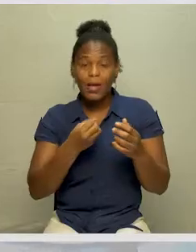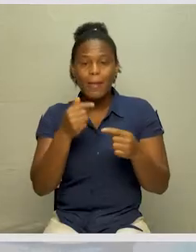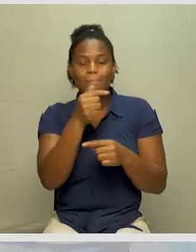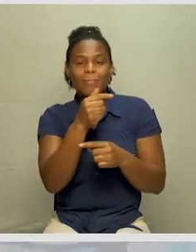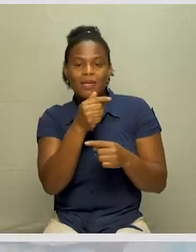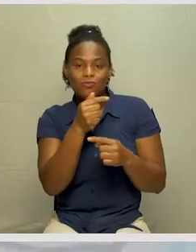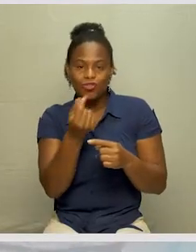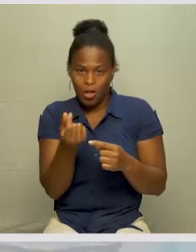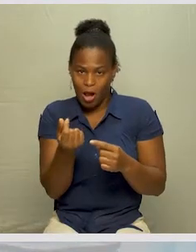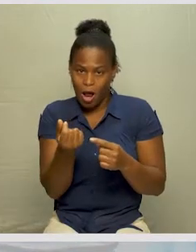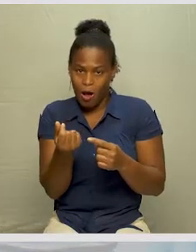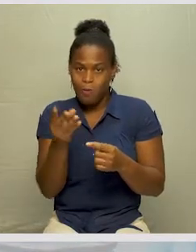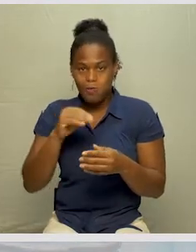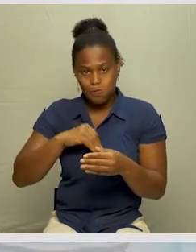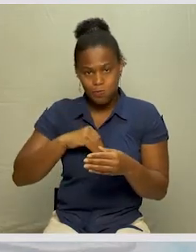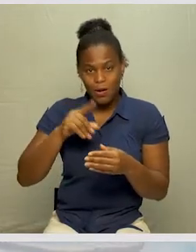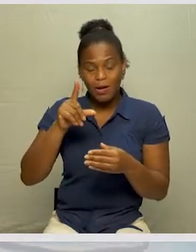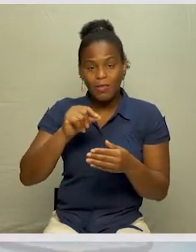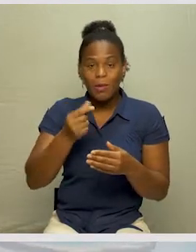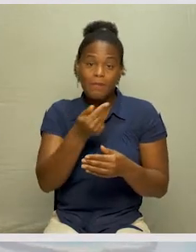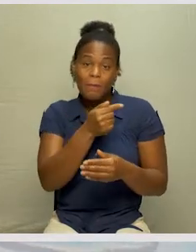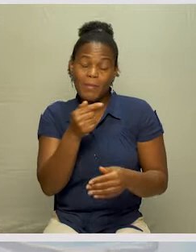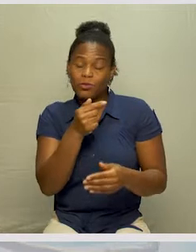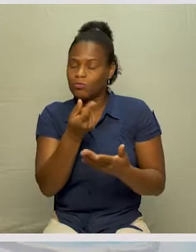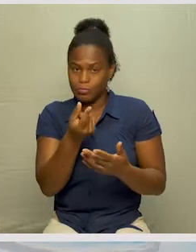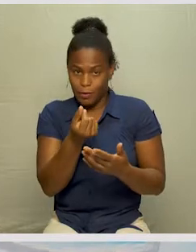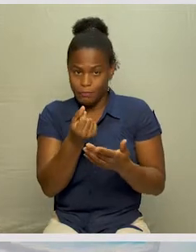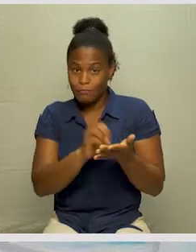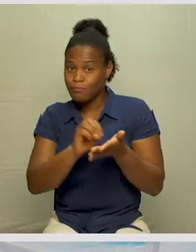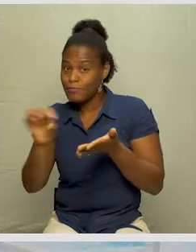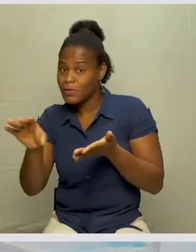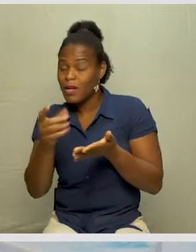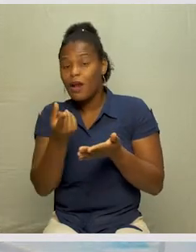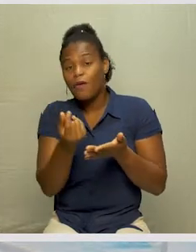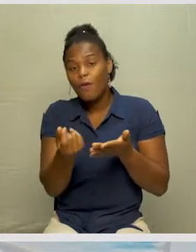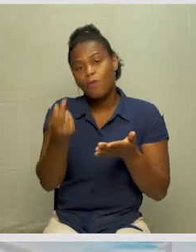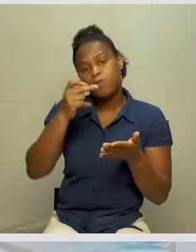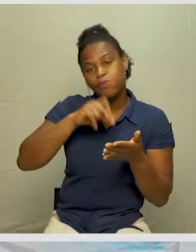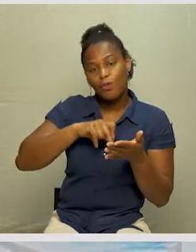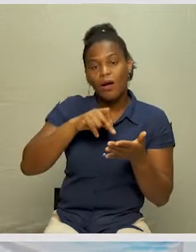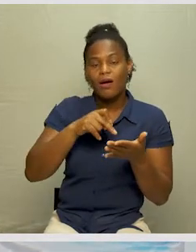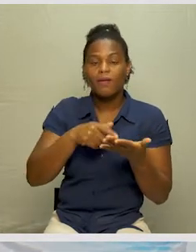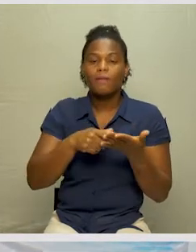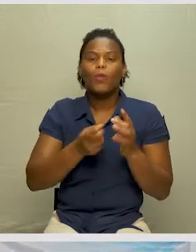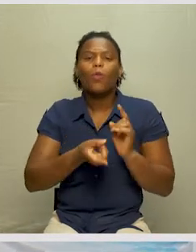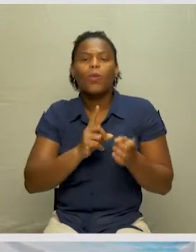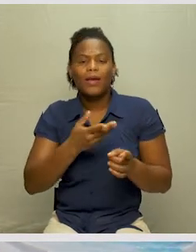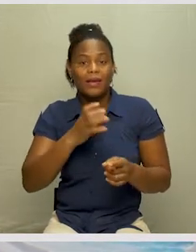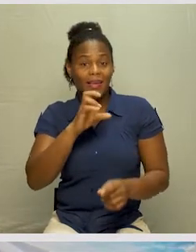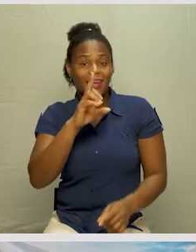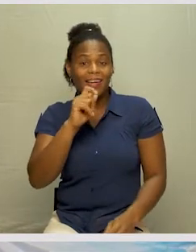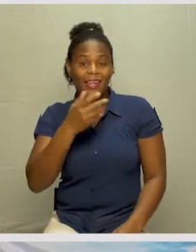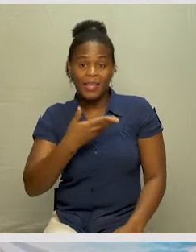crédito e débito. E vocês sabem também, da aula passada, o que significa crédito e o que significa